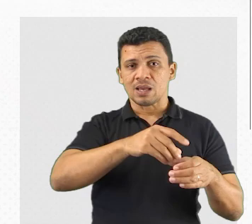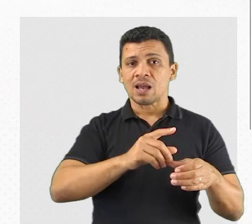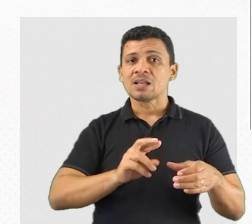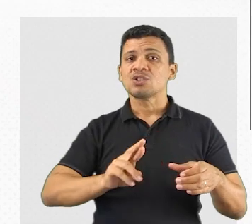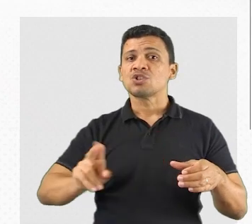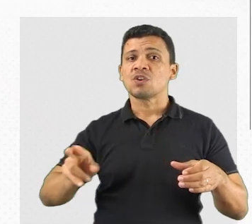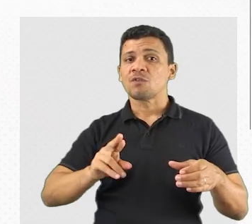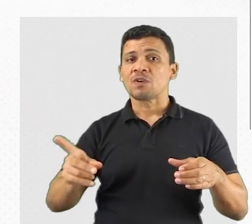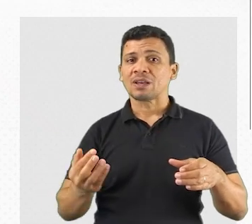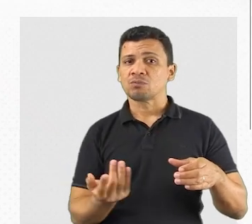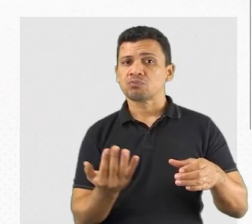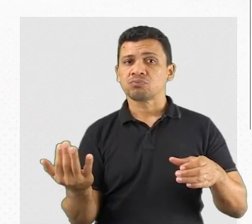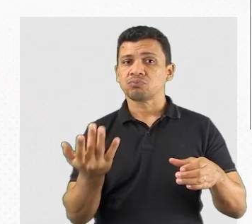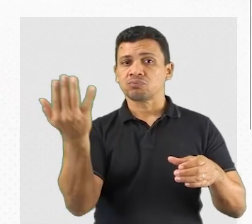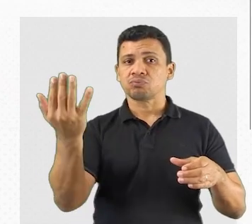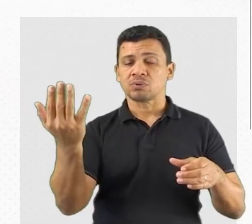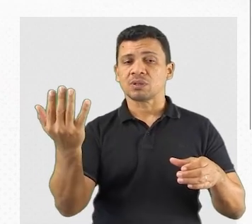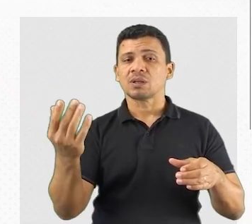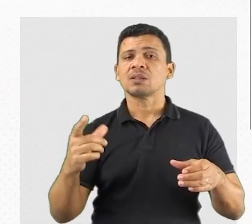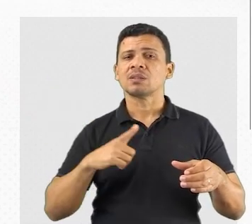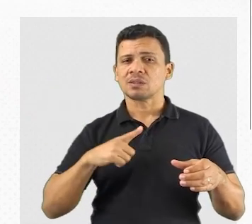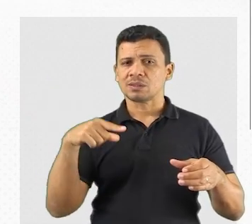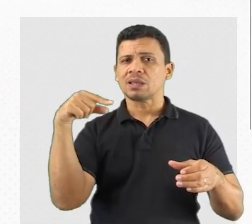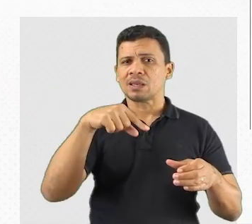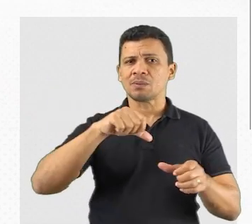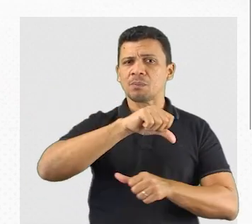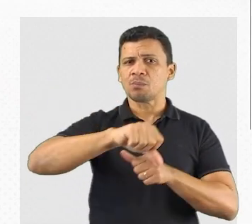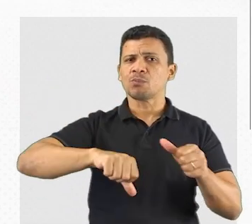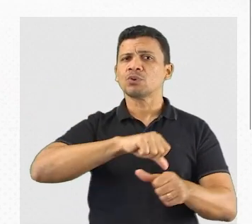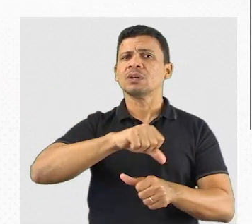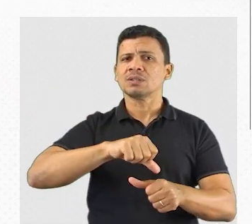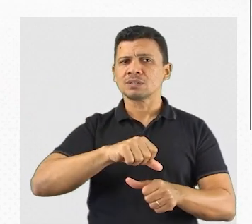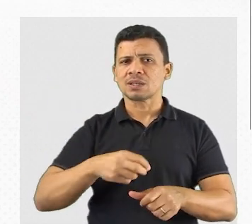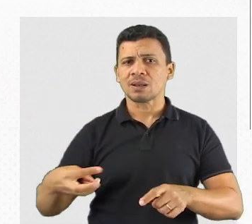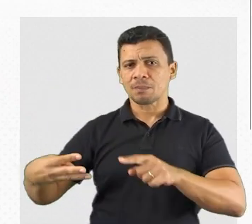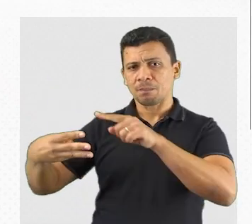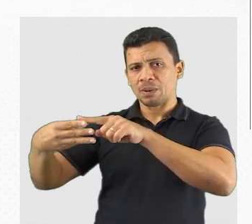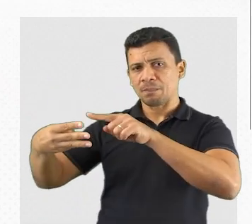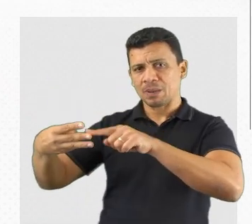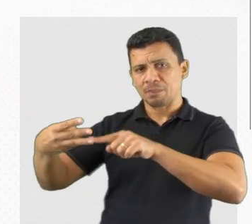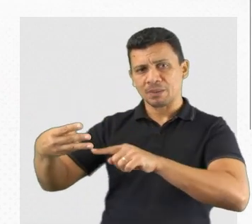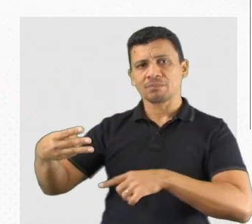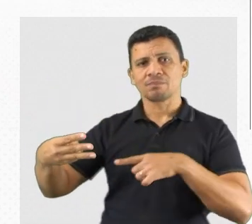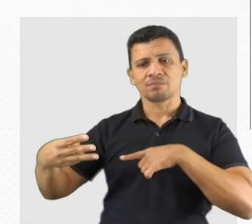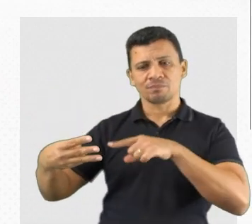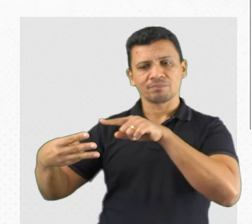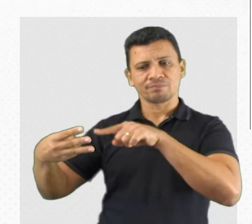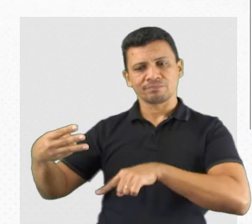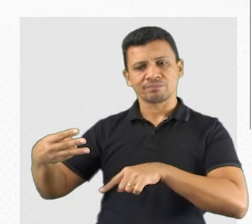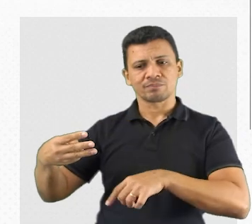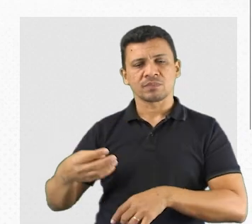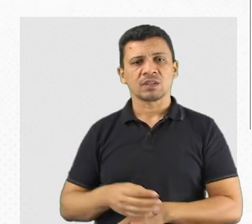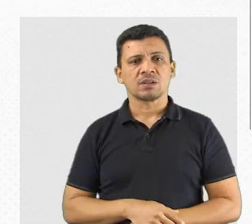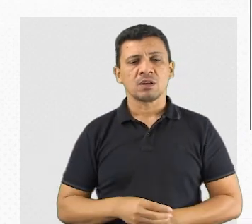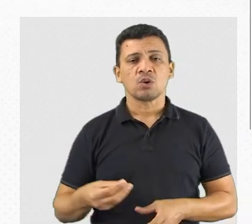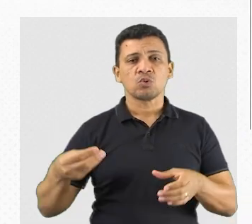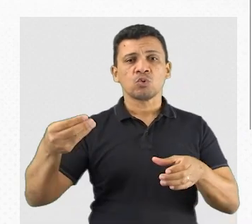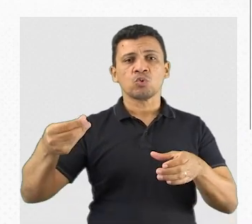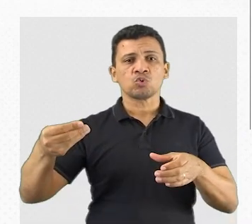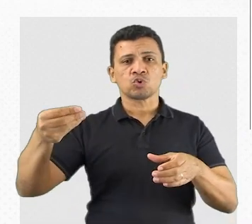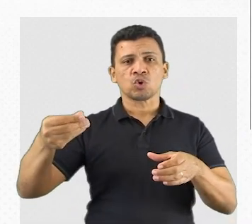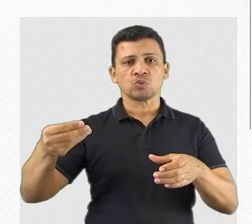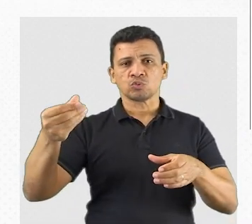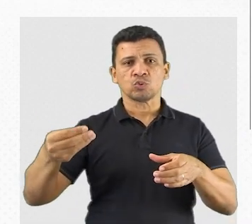ter alguns efeitos, vai ter algumas mudanças. Se eu adicionar aqui, ó, um soluto não volátil, um soluto que não tem